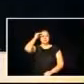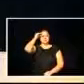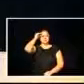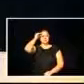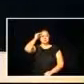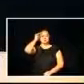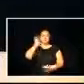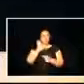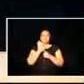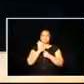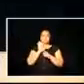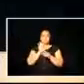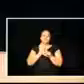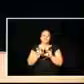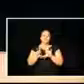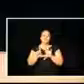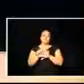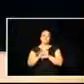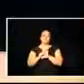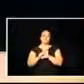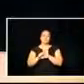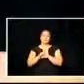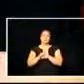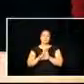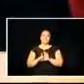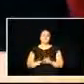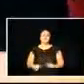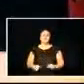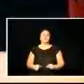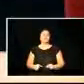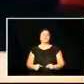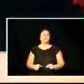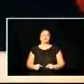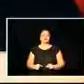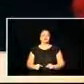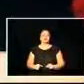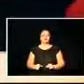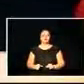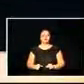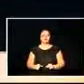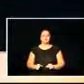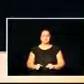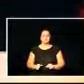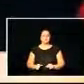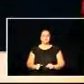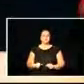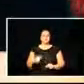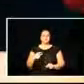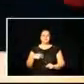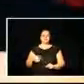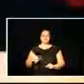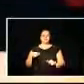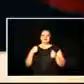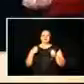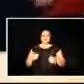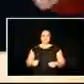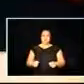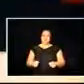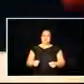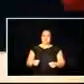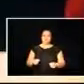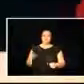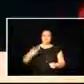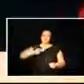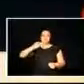lei eleitoral, ele pode nomear e exonerar cargos de confiança, mas nós estamos discutindo